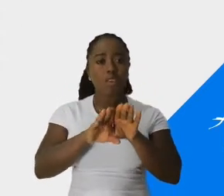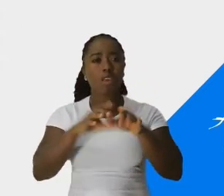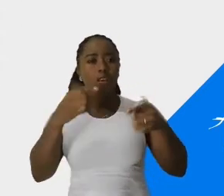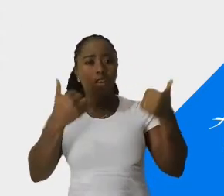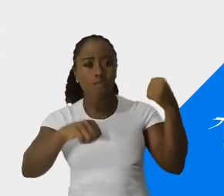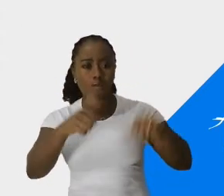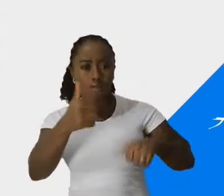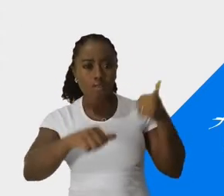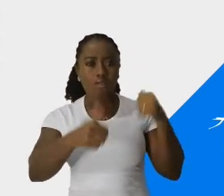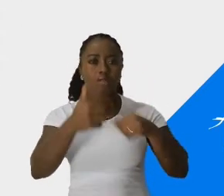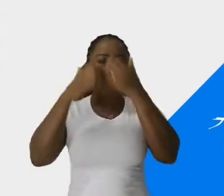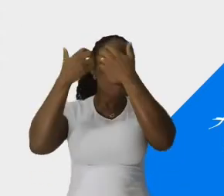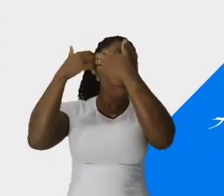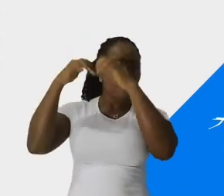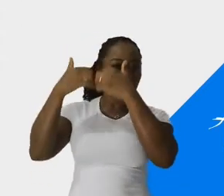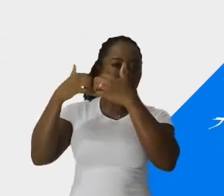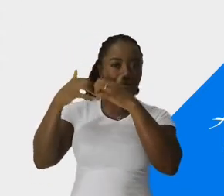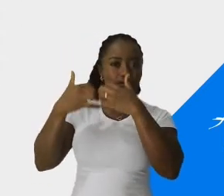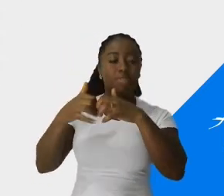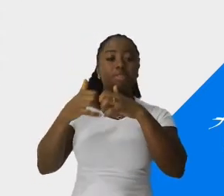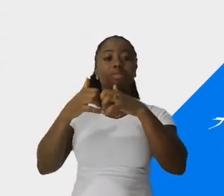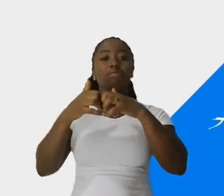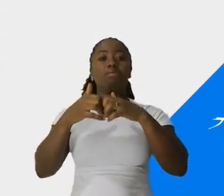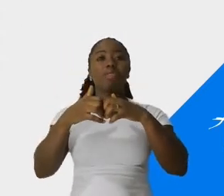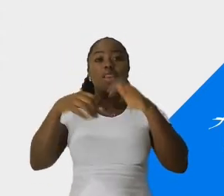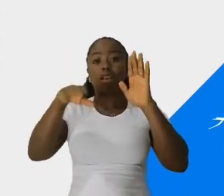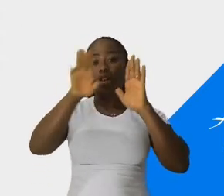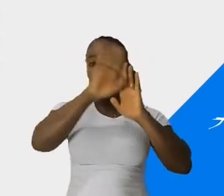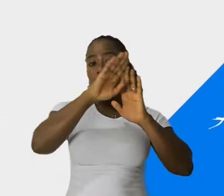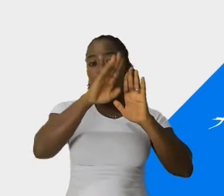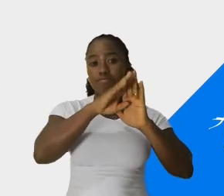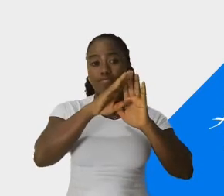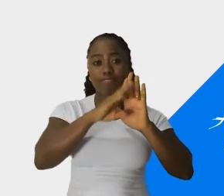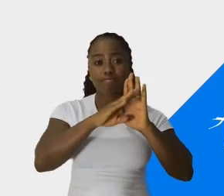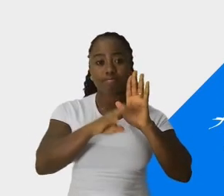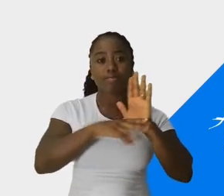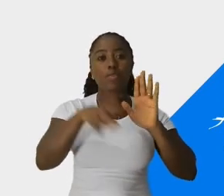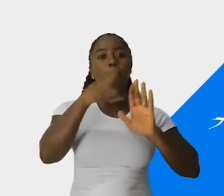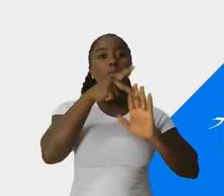um protocolo de portaria governamental.